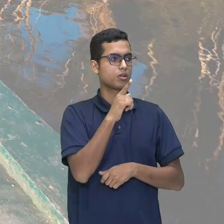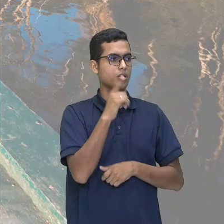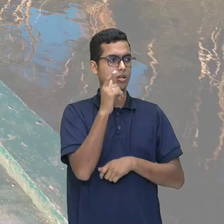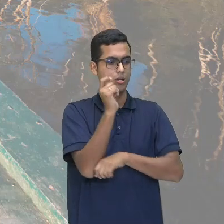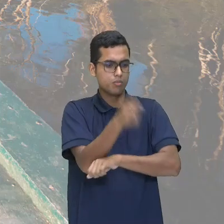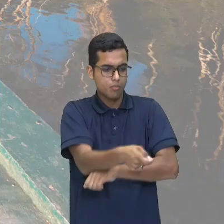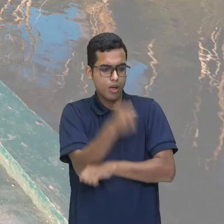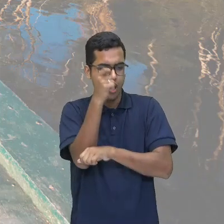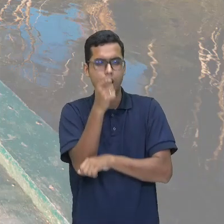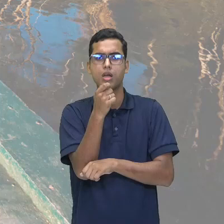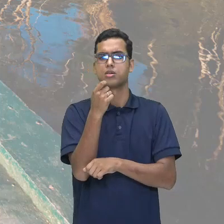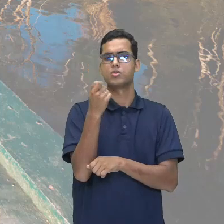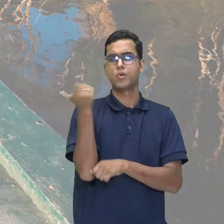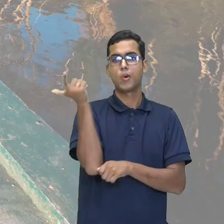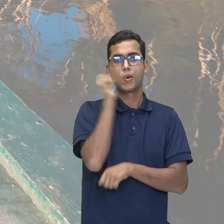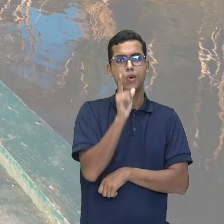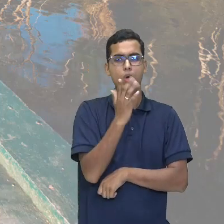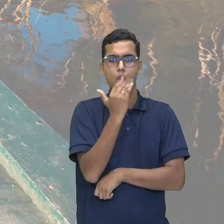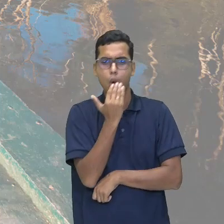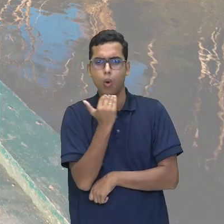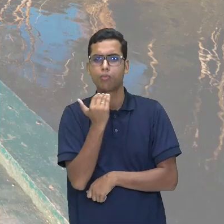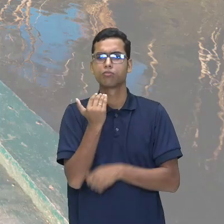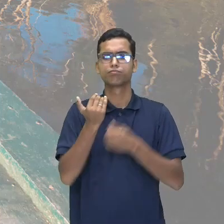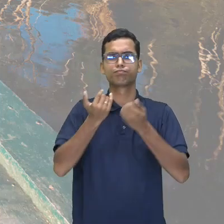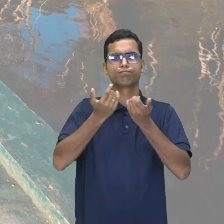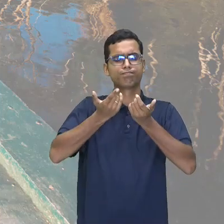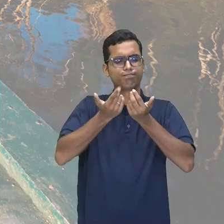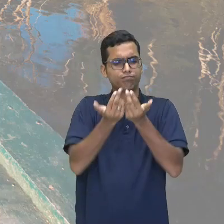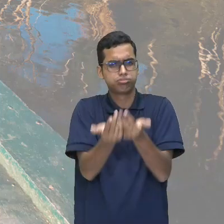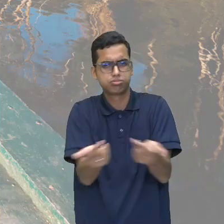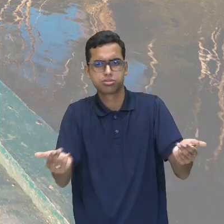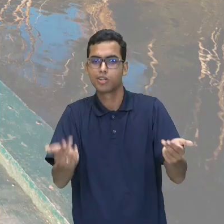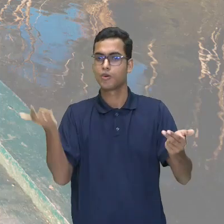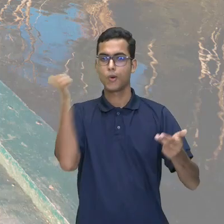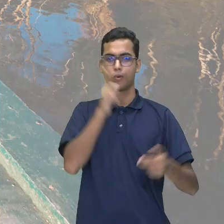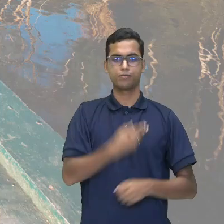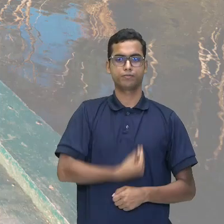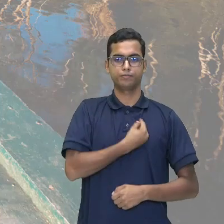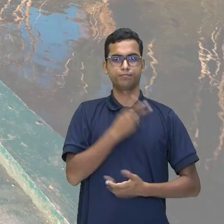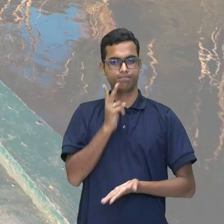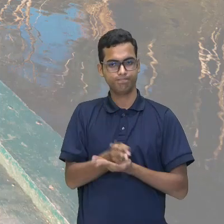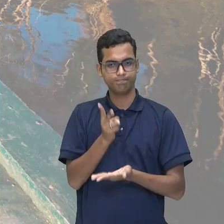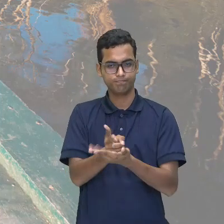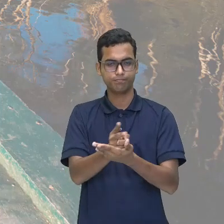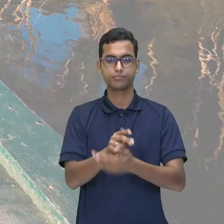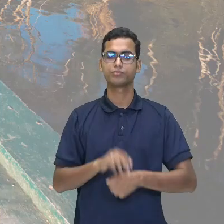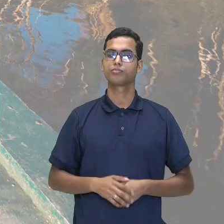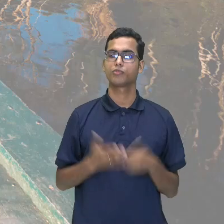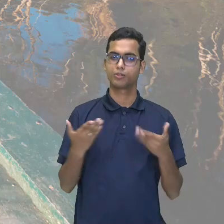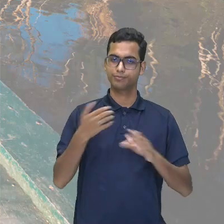subsistência, ou seja, alimentos para que eles possam poder sobreviver. Então, essas são as